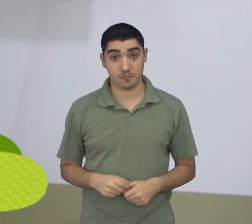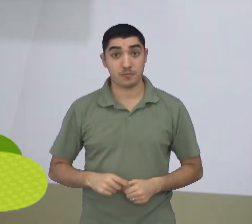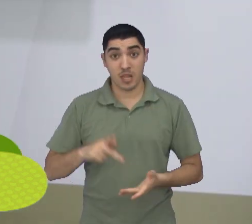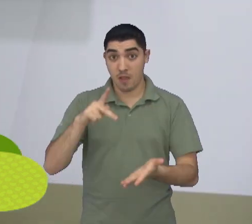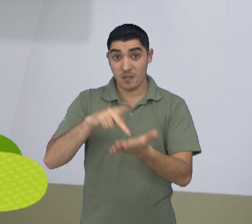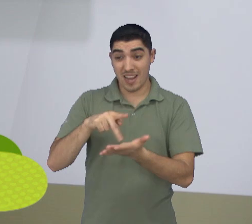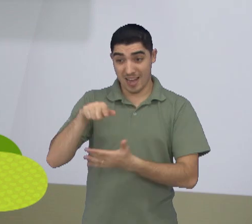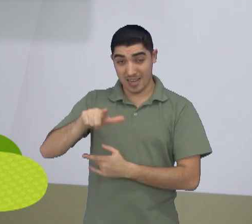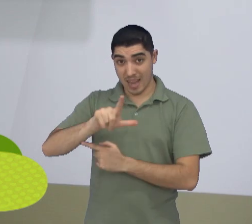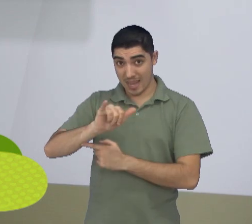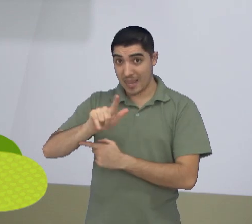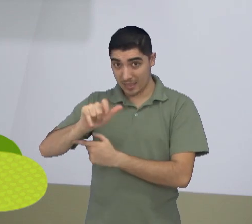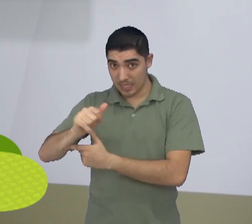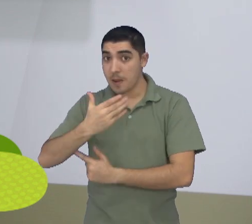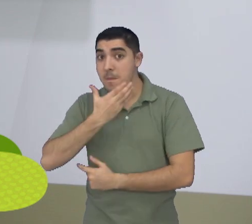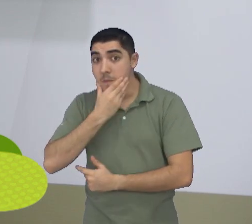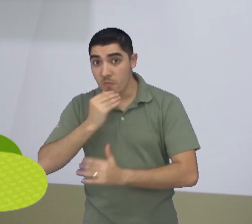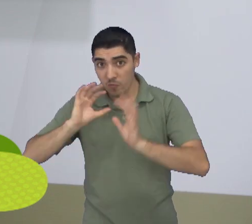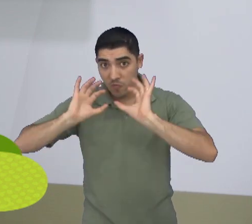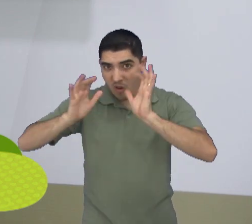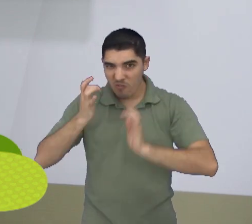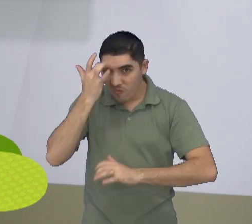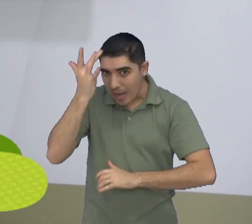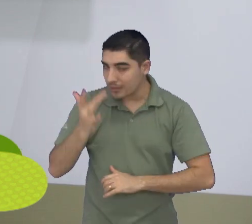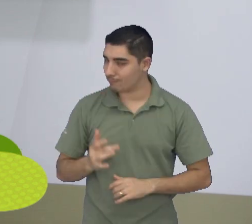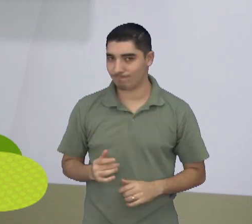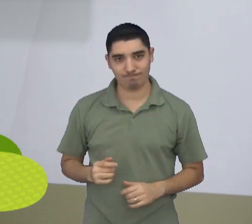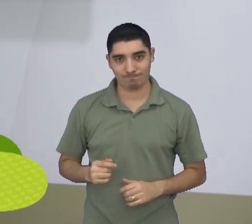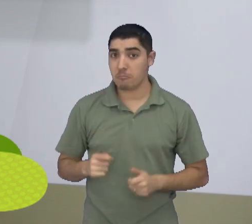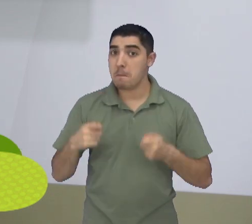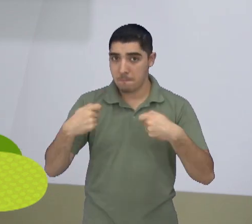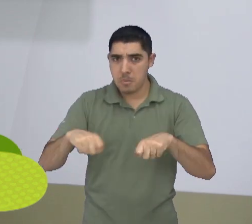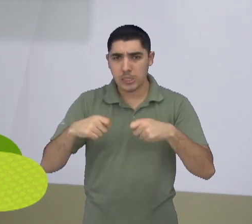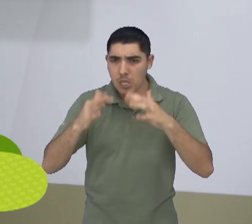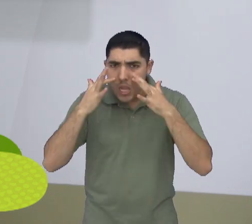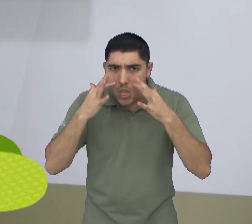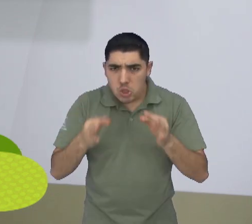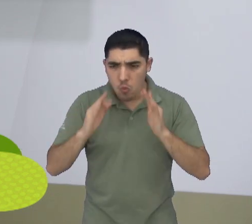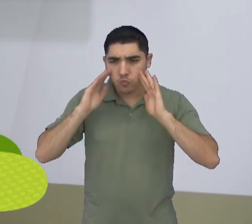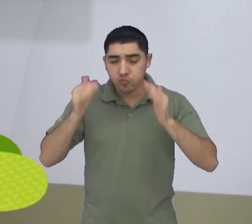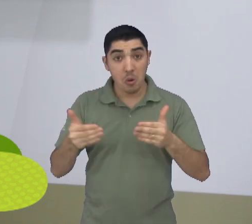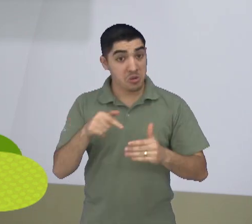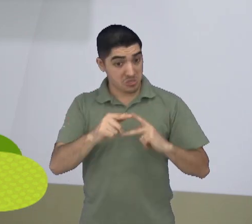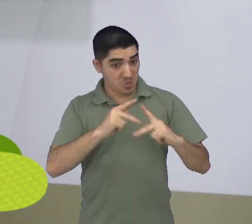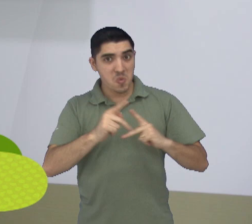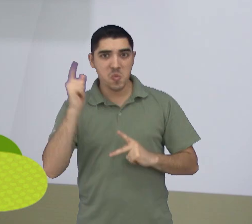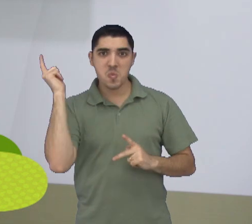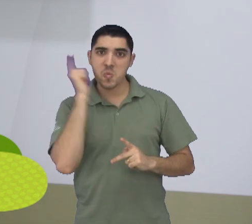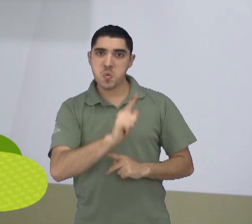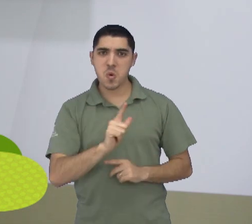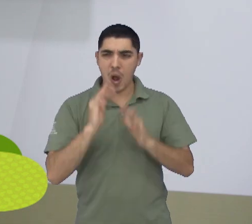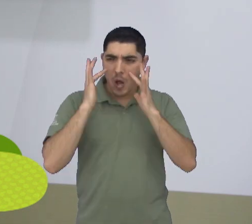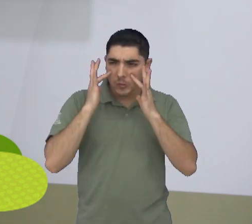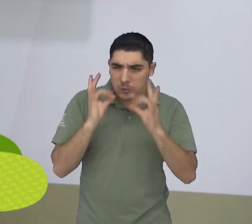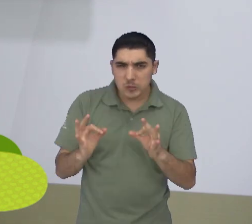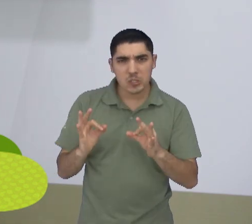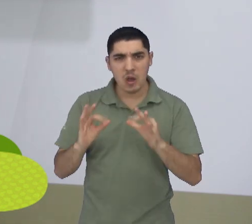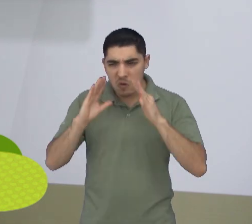fácil. Todas as partidas, elas exigem muita concentração e o São José está conseguindo ter isso. Além de